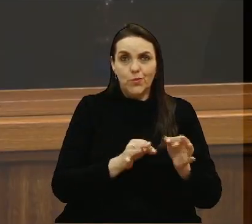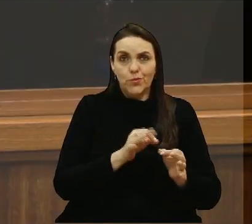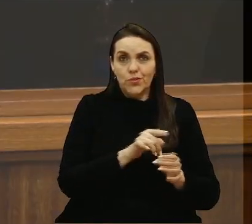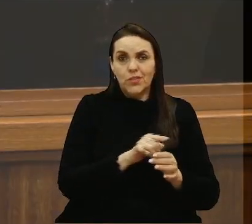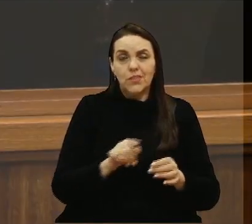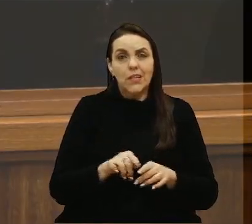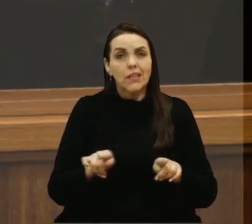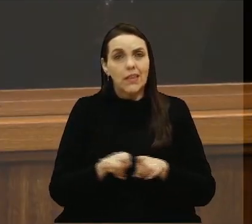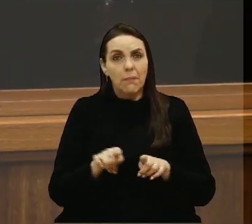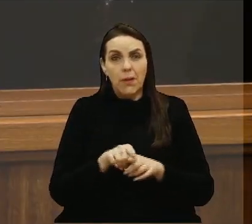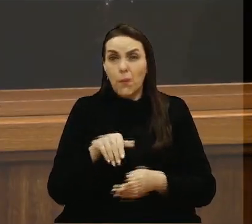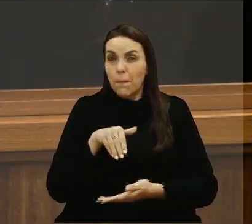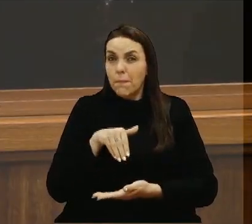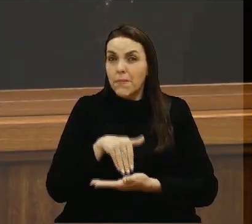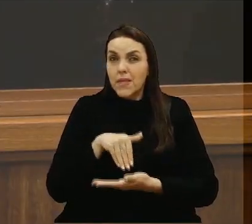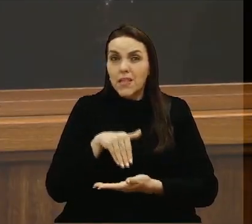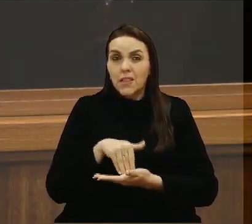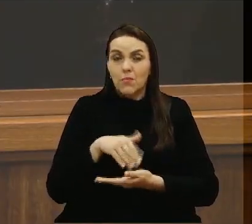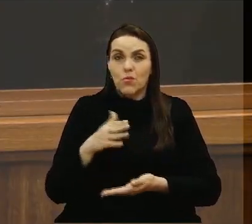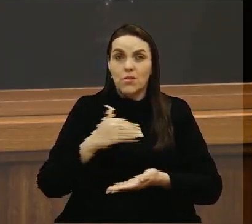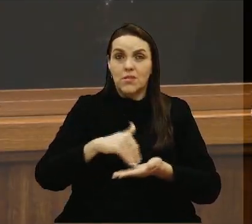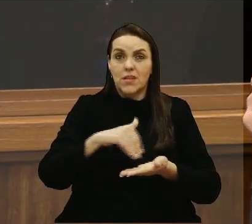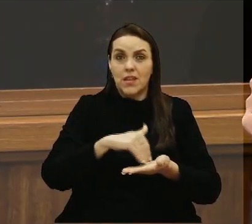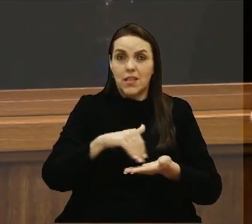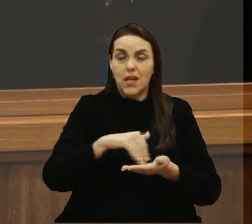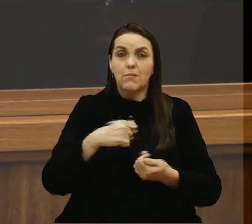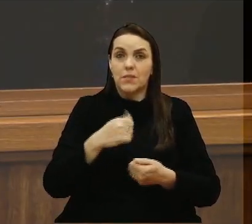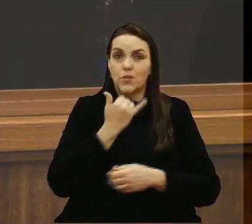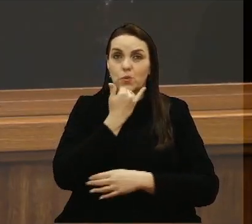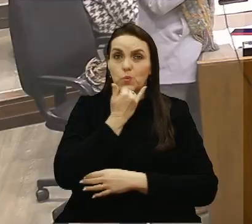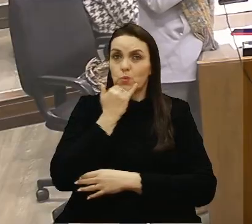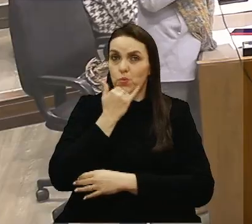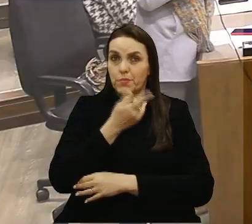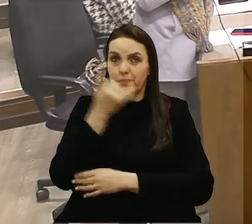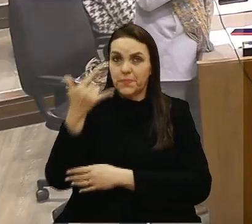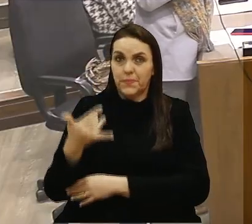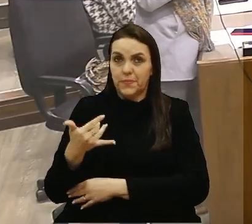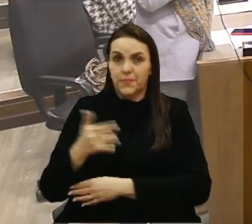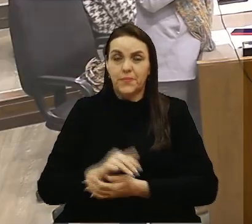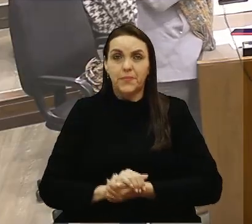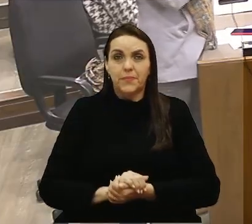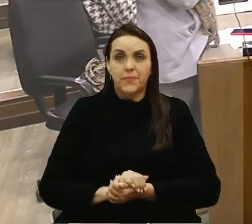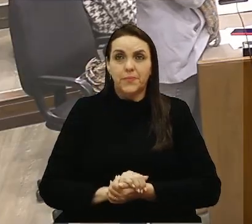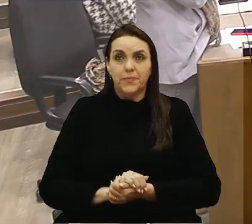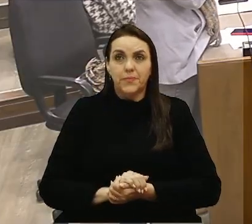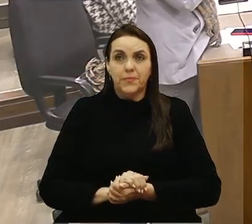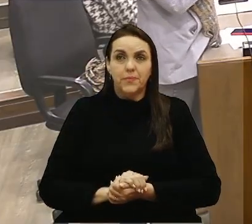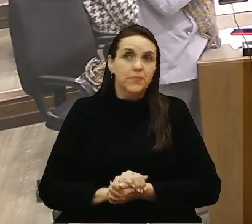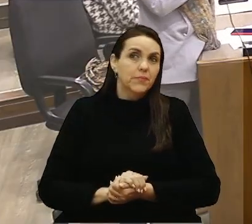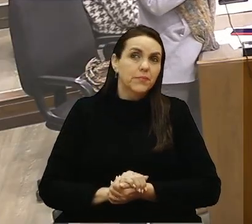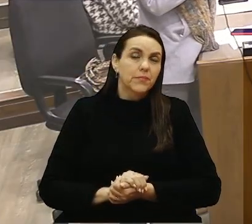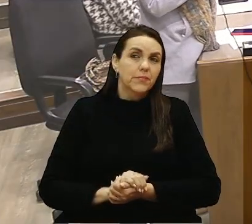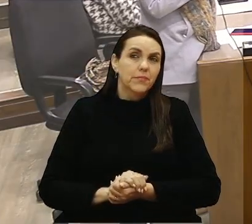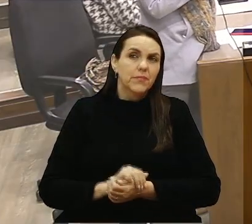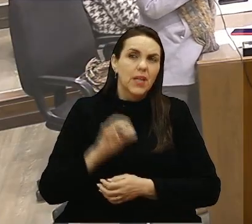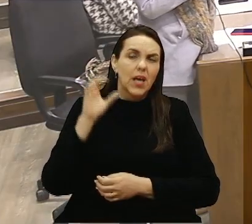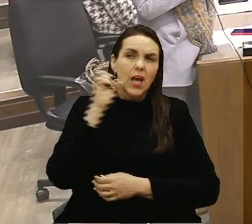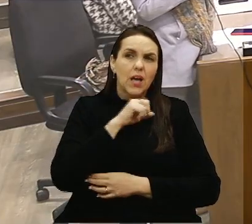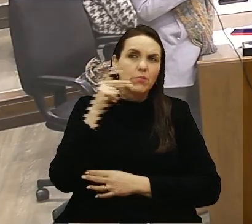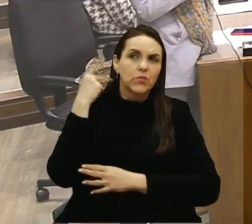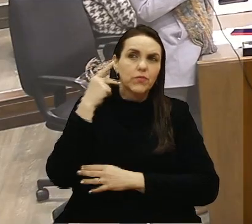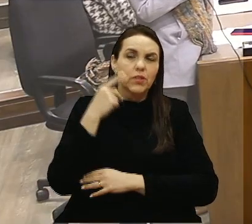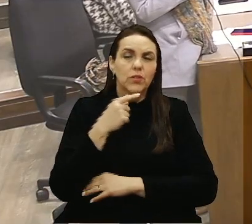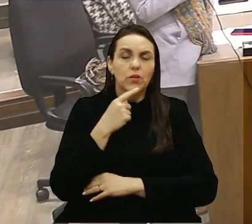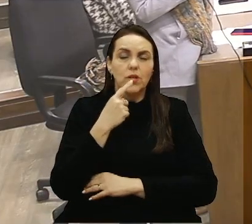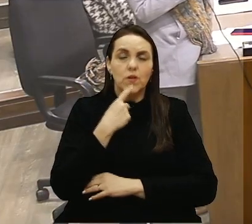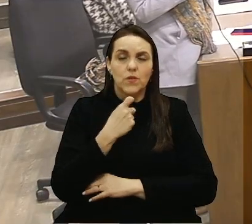o secretário se retrate. Sua parte, acho que foi a primeira que me pediu. Rapidinho, vereadora Rose. Sim,